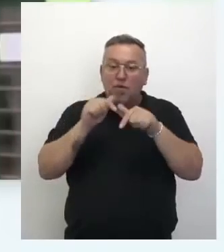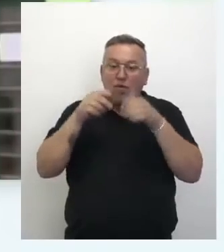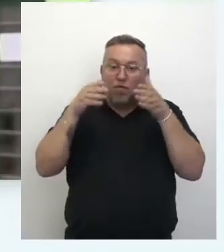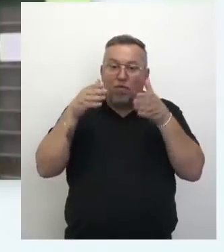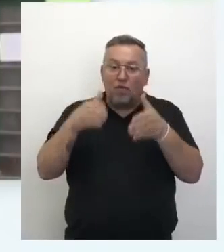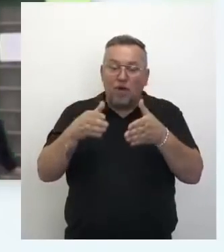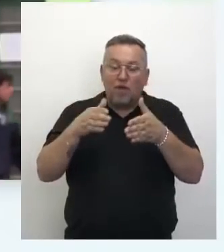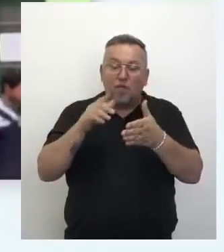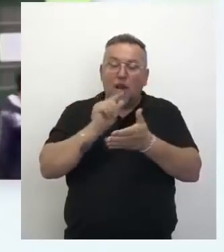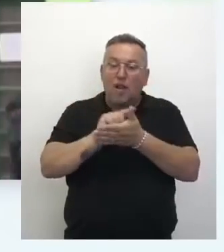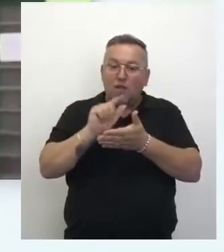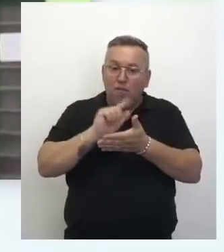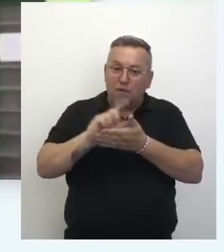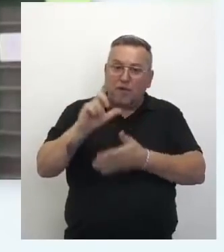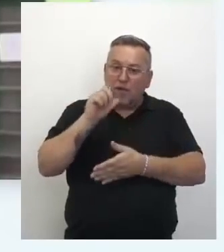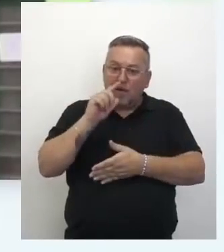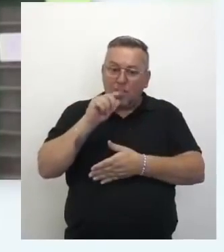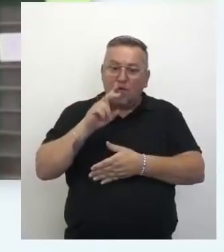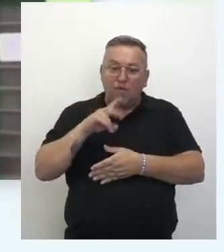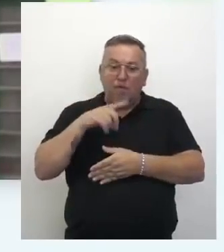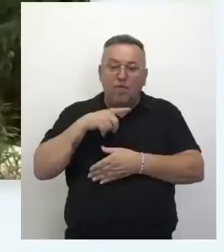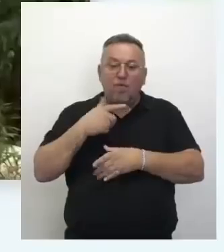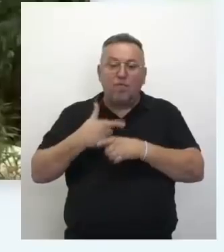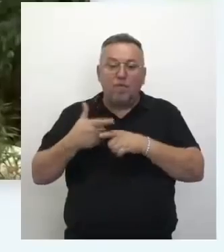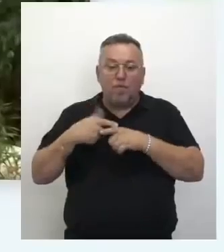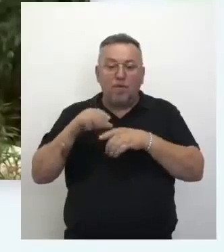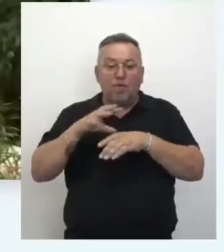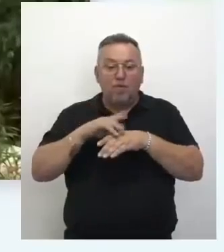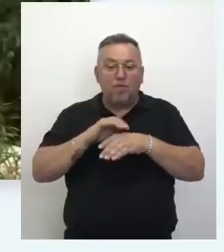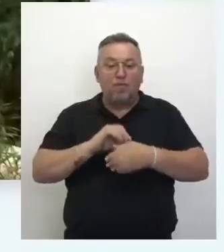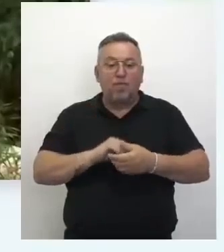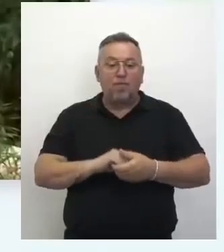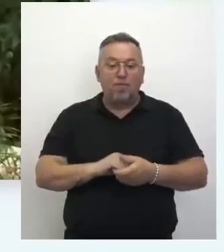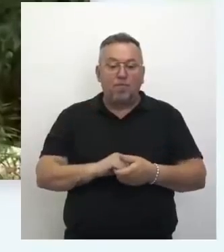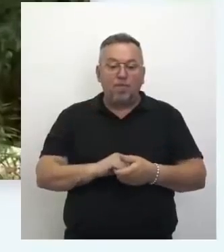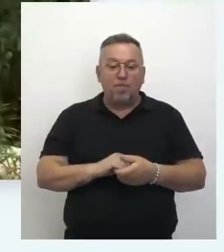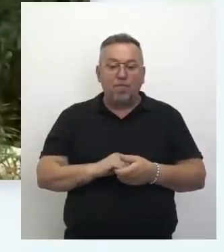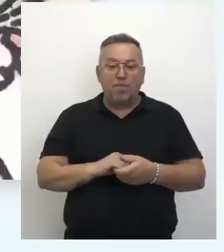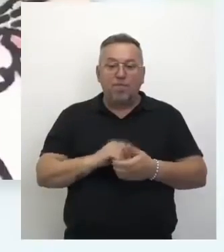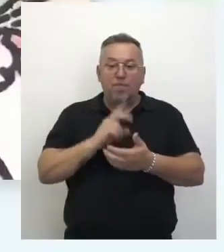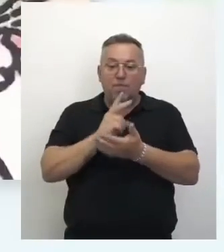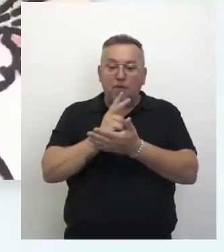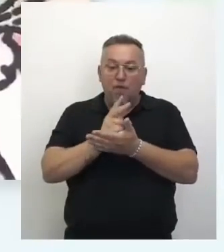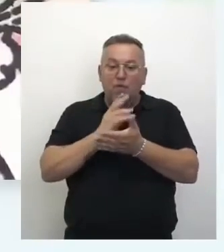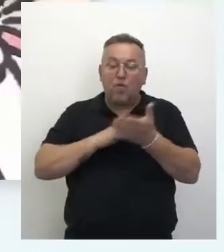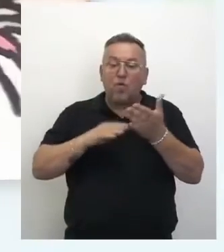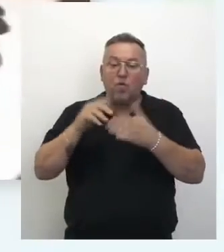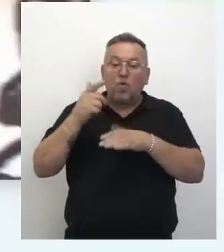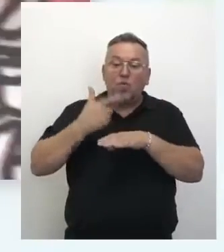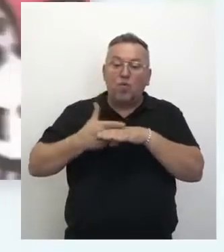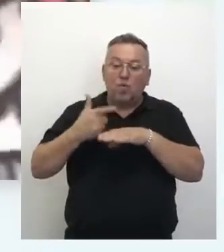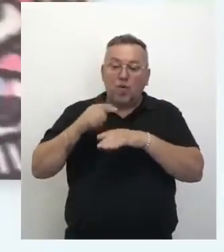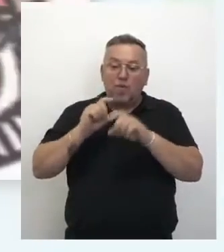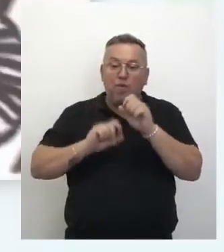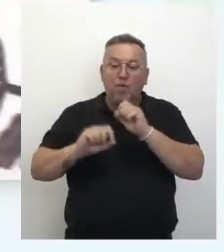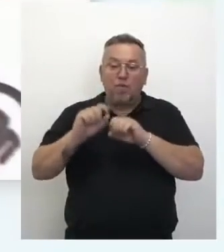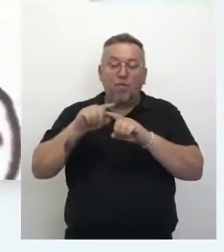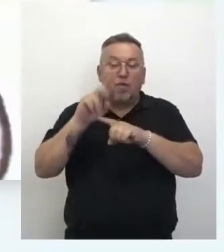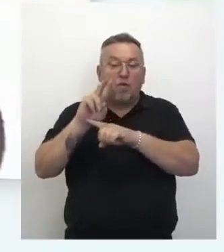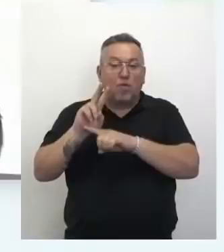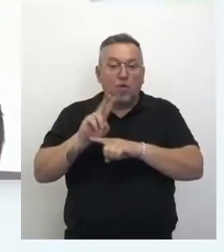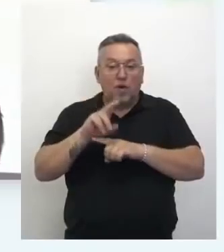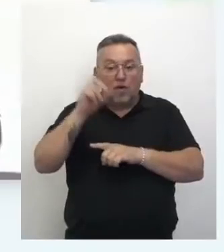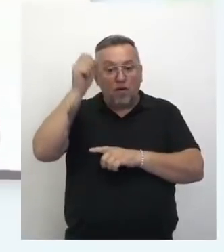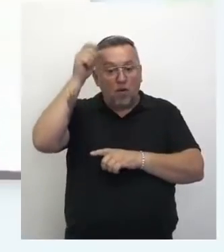saneamento básico, vai continuar os problemas de doença aqui. Mesmo com todos esses problemas, a luta pela preservação